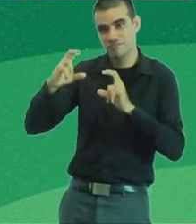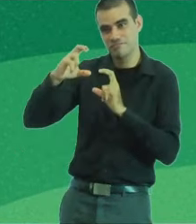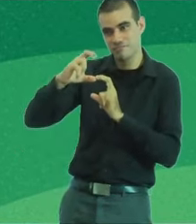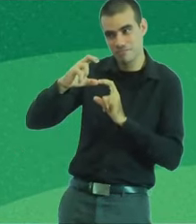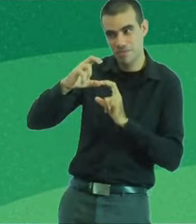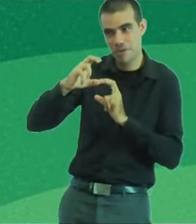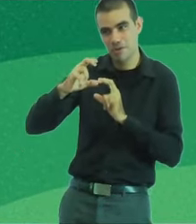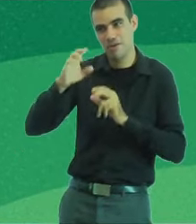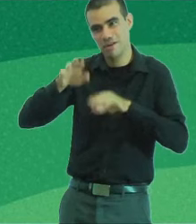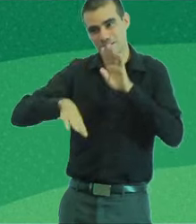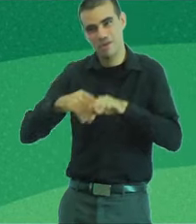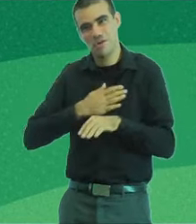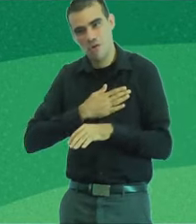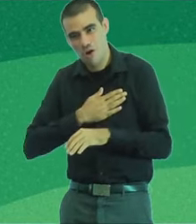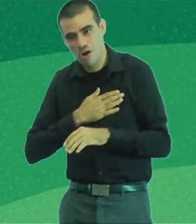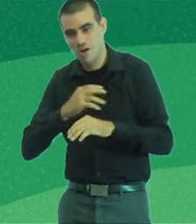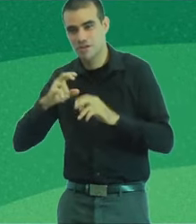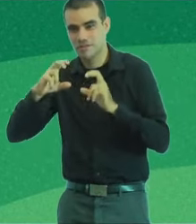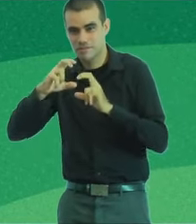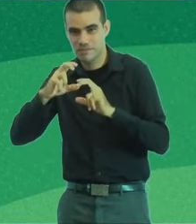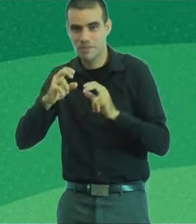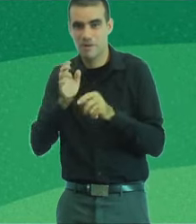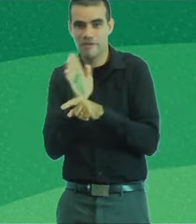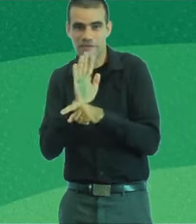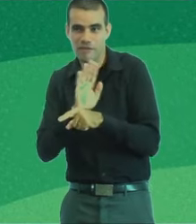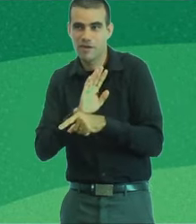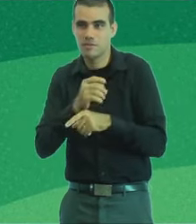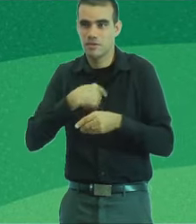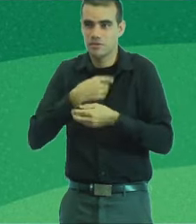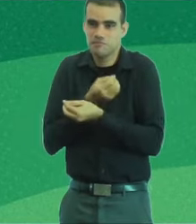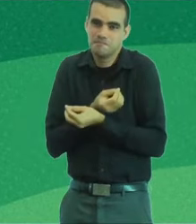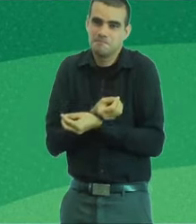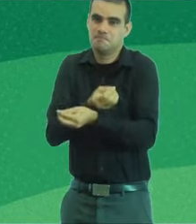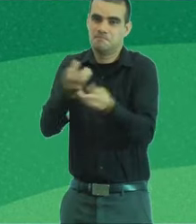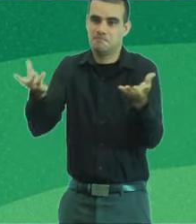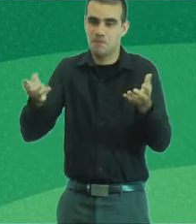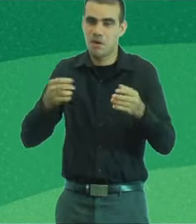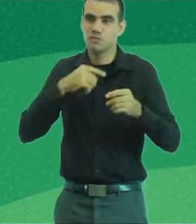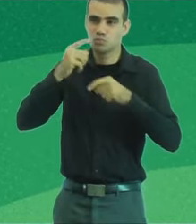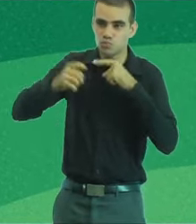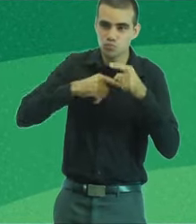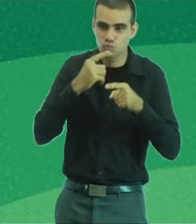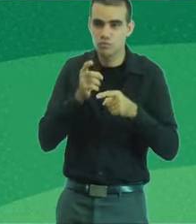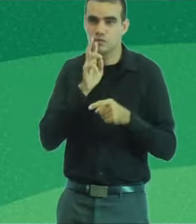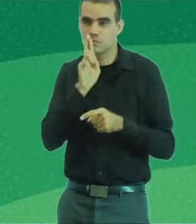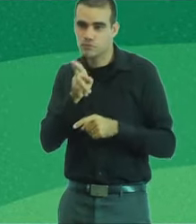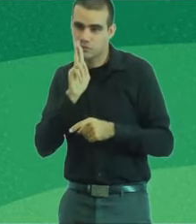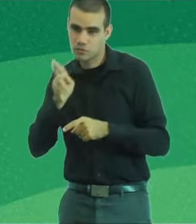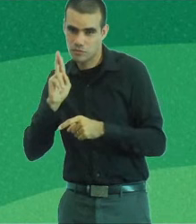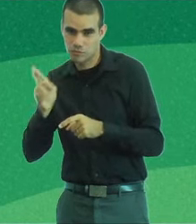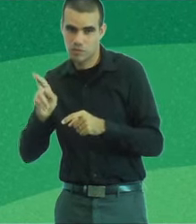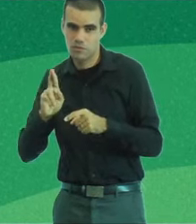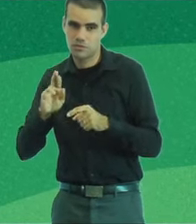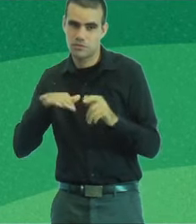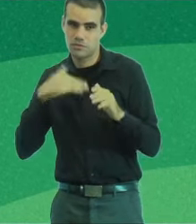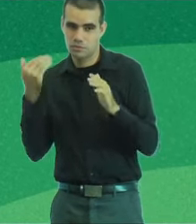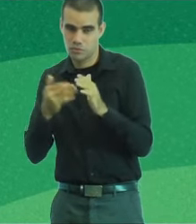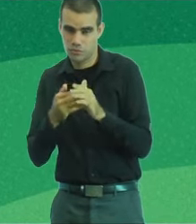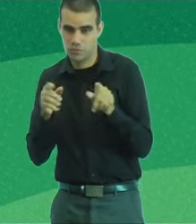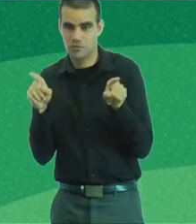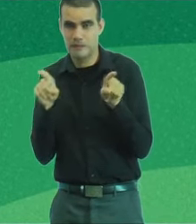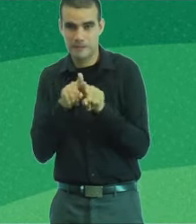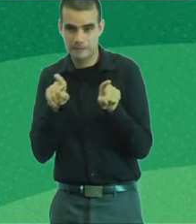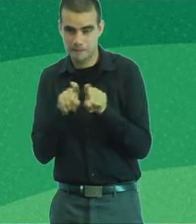é a coisa que eu gosto de fazer eu gosto de compartilhar isso com as pessoas e tirar dúvidas e tudo mais